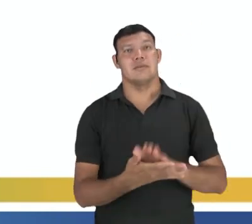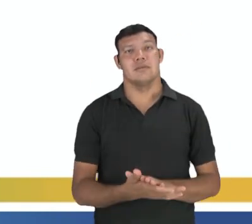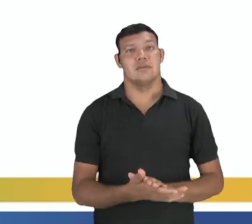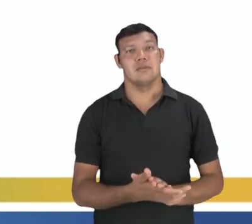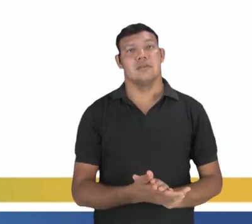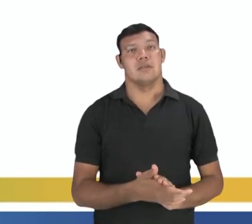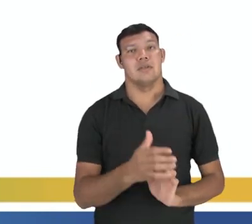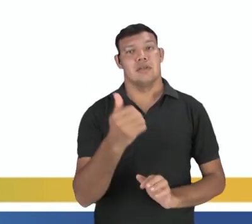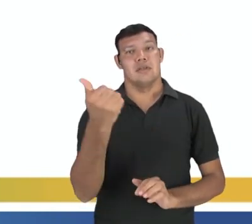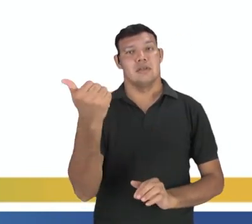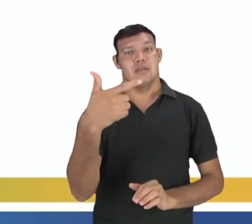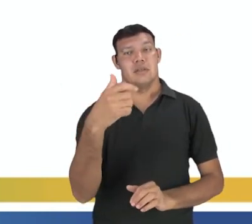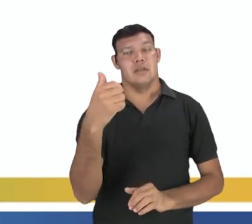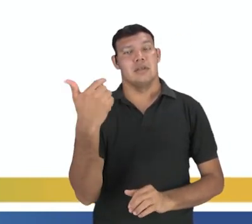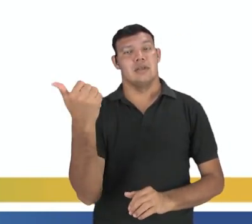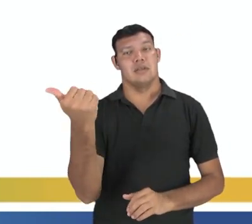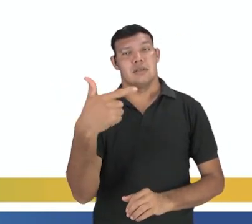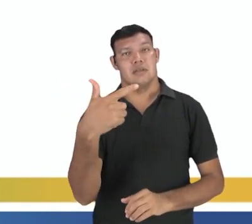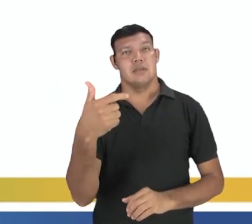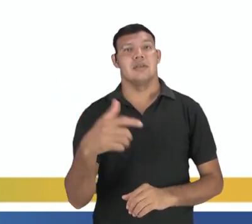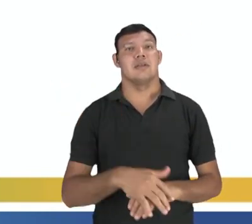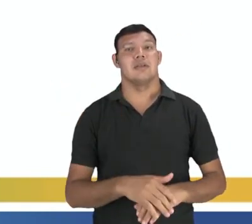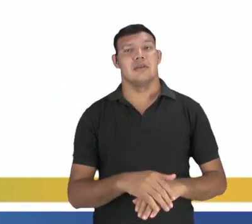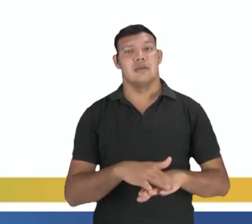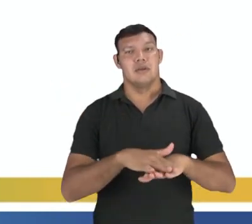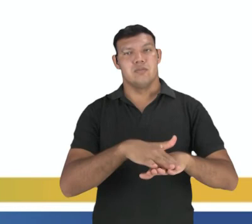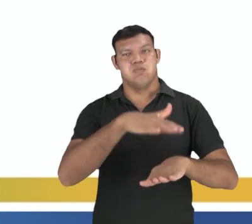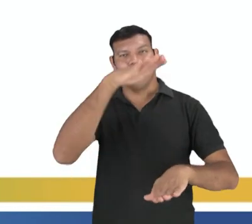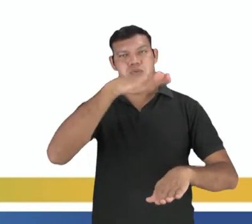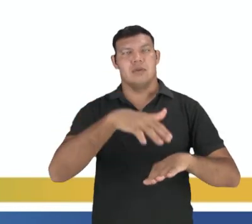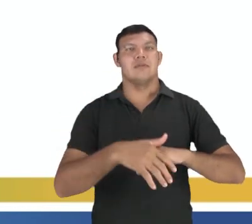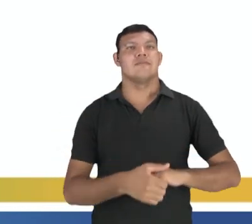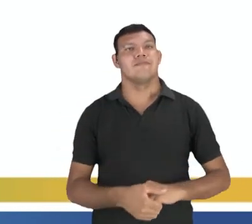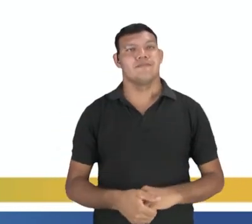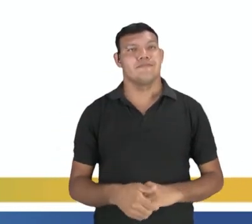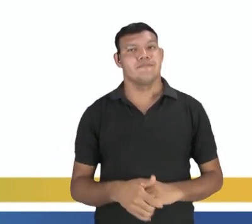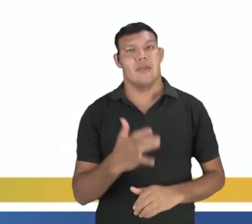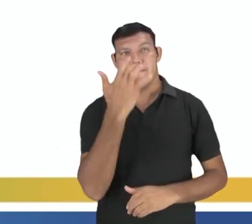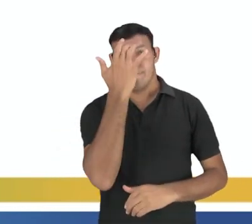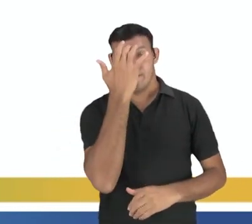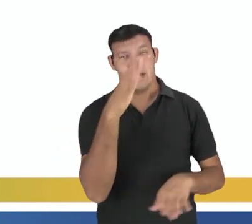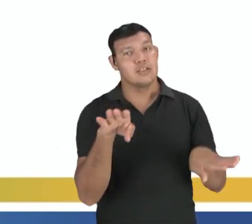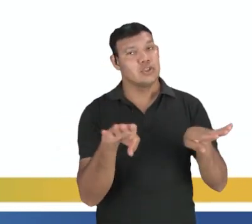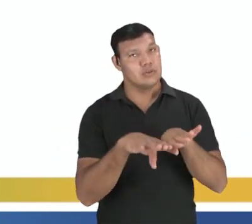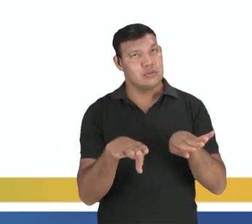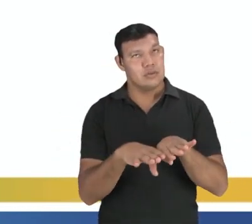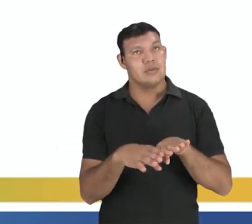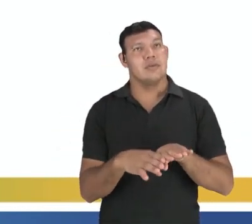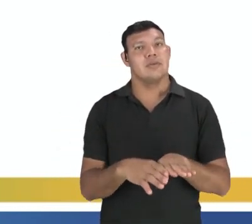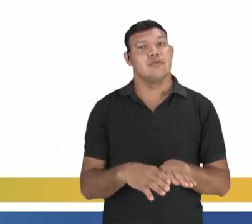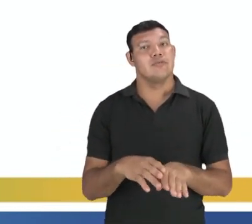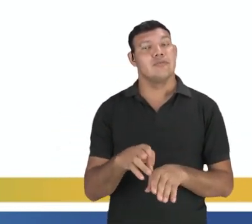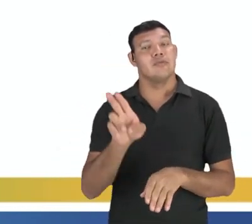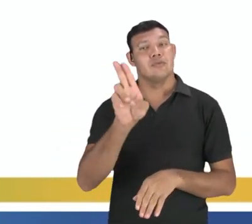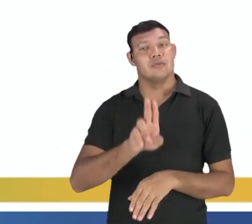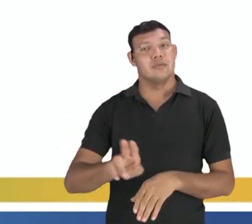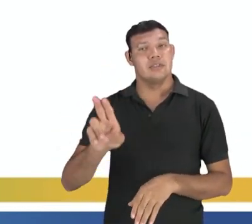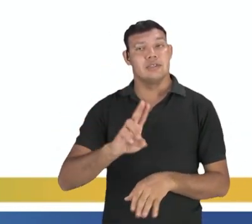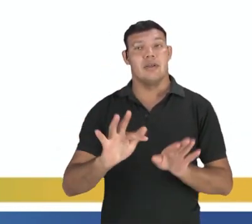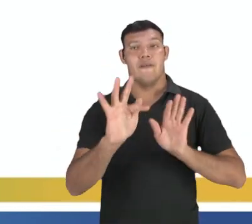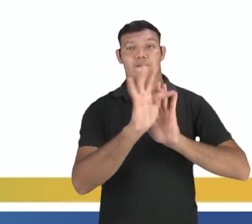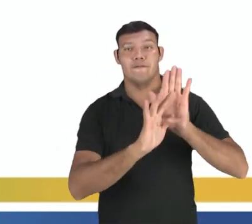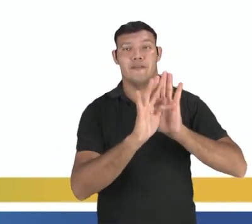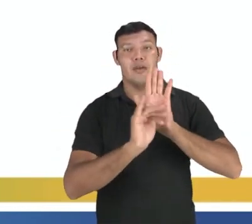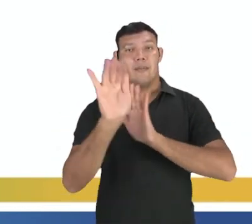12ª pilha. Então, observe aí que ela é bem simples. Nós vamos usar aí o termo geral da